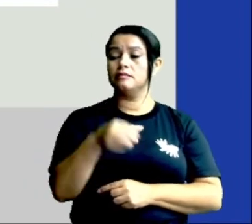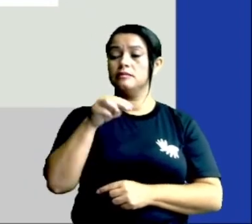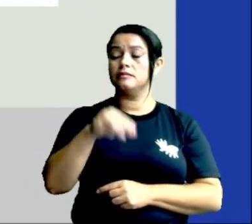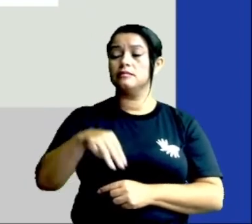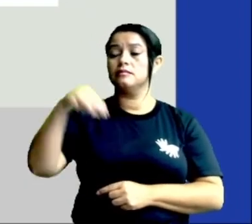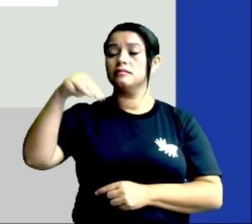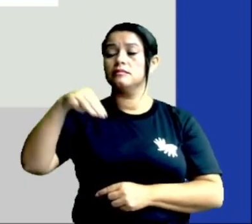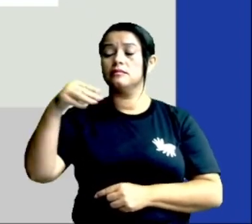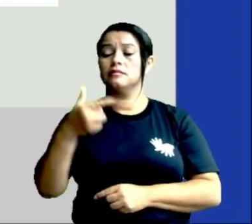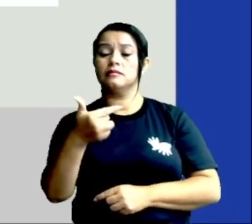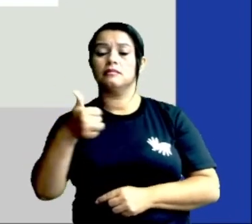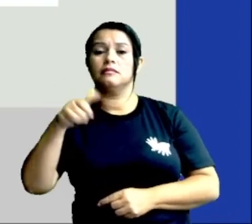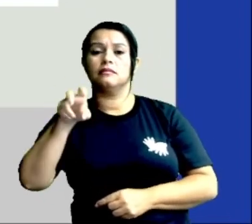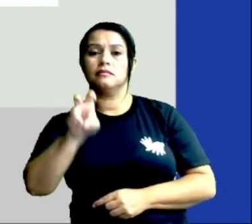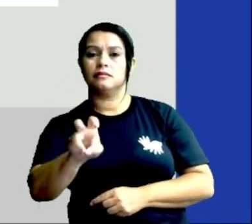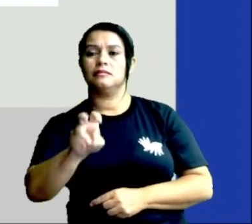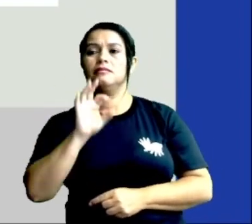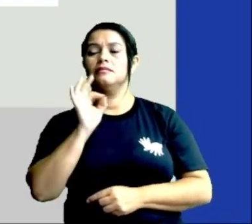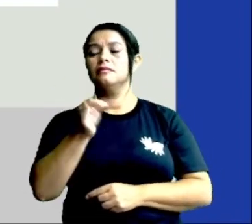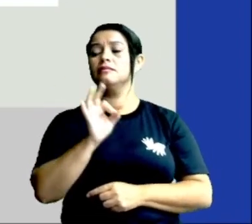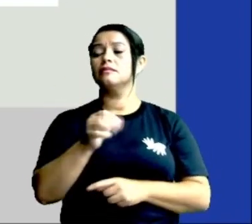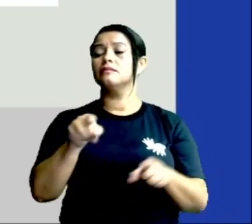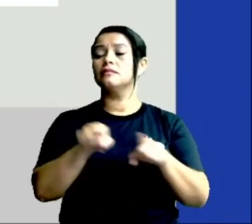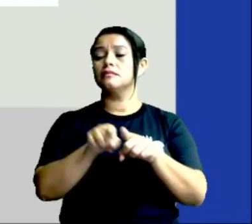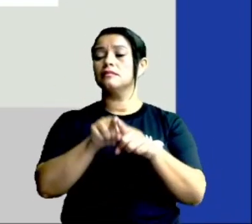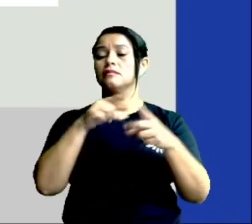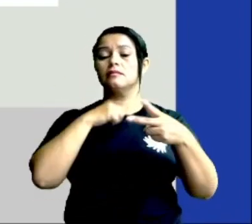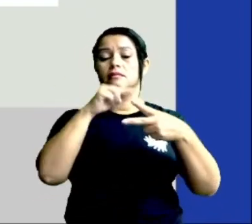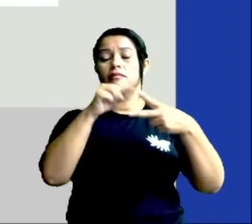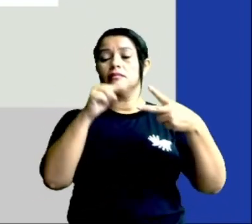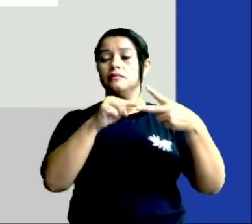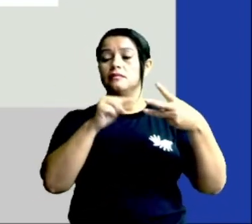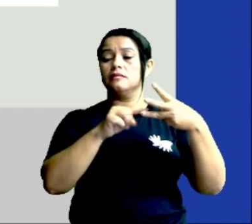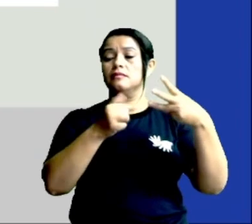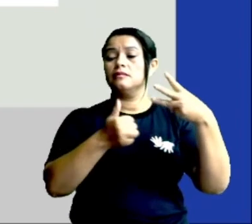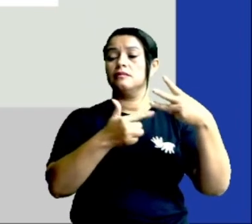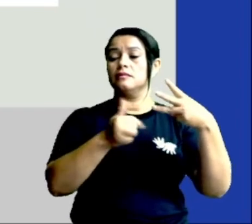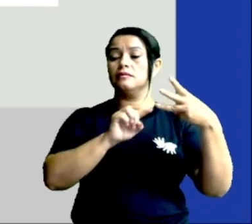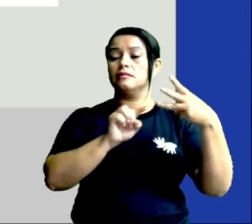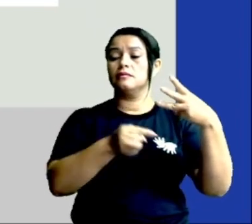quanto? 215. Agora, eu tenho